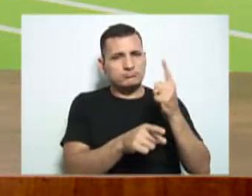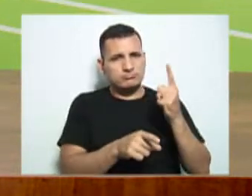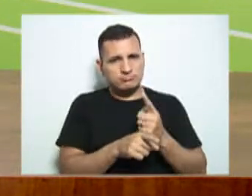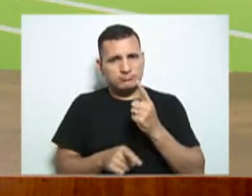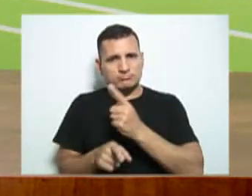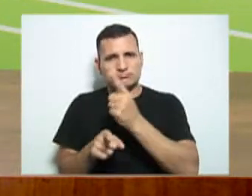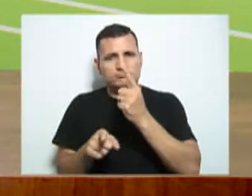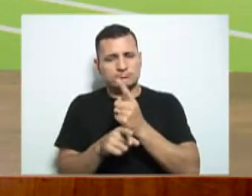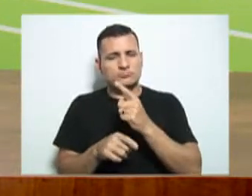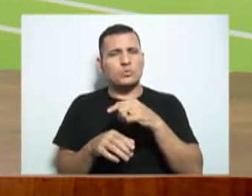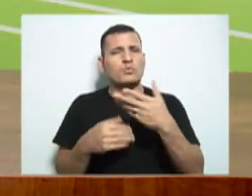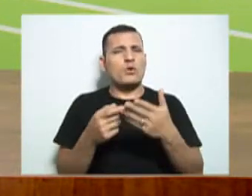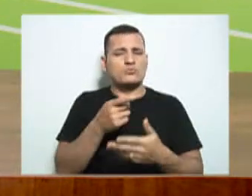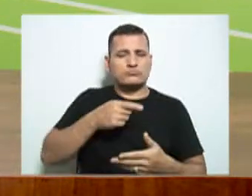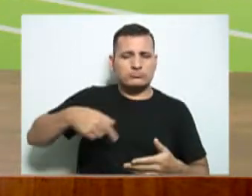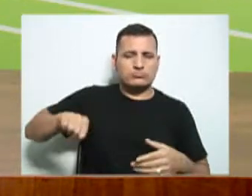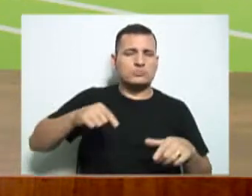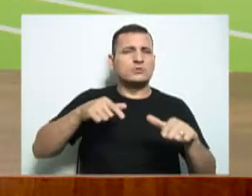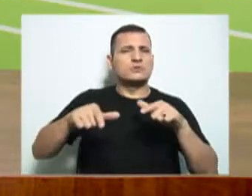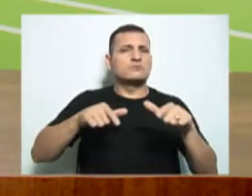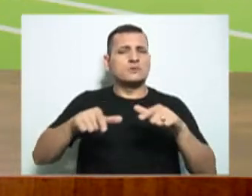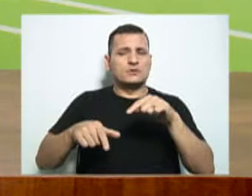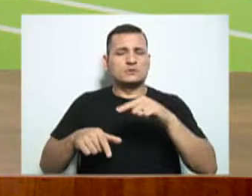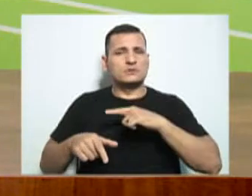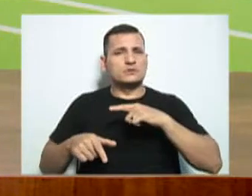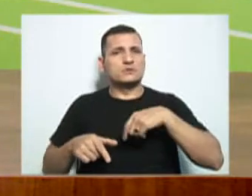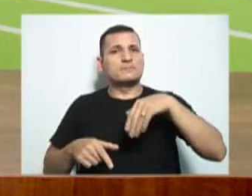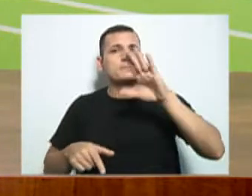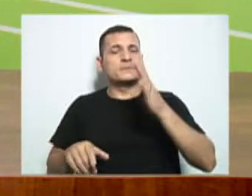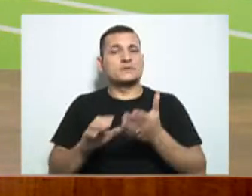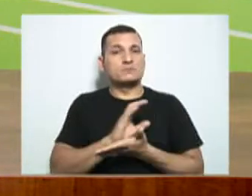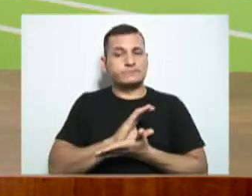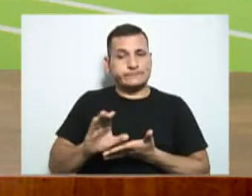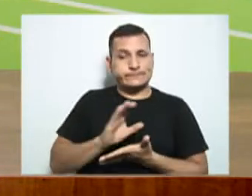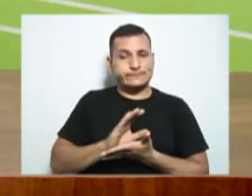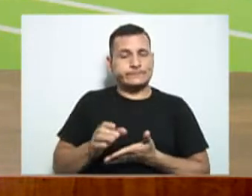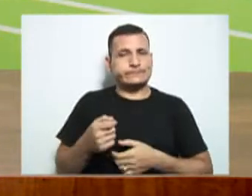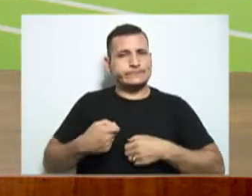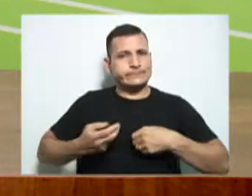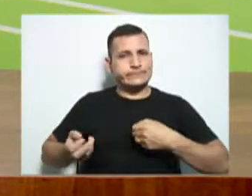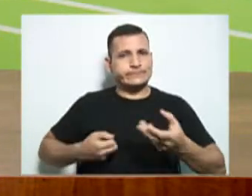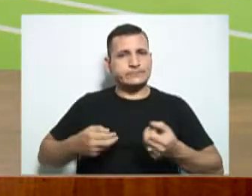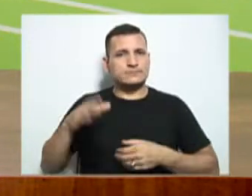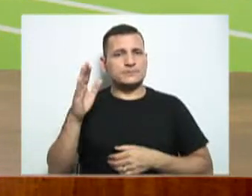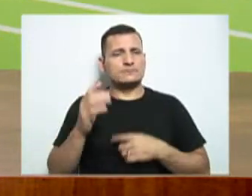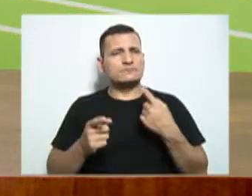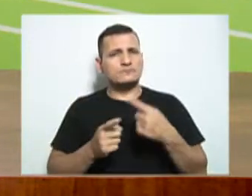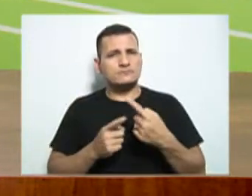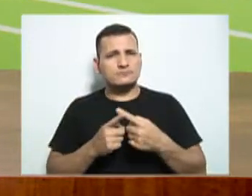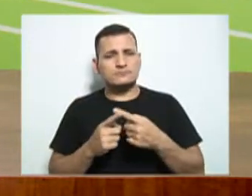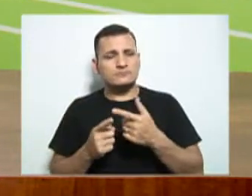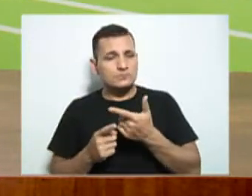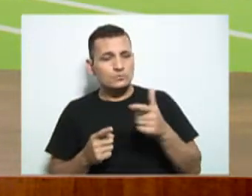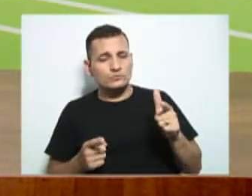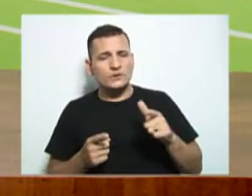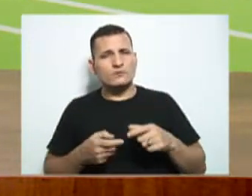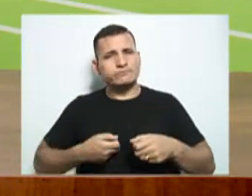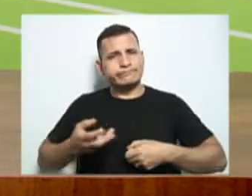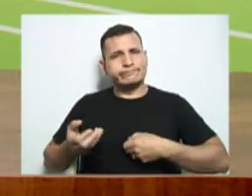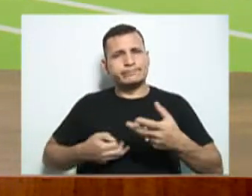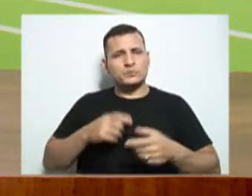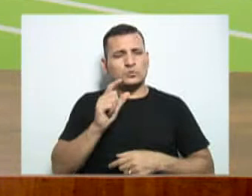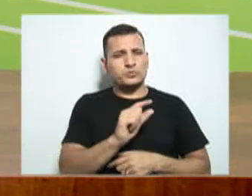aquelas atividades que alocam mais recursos financeiros, porque as que alocam menos, nós